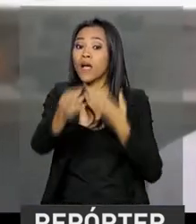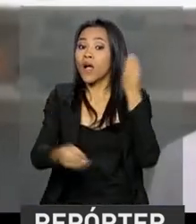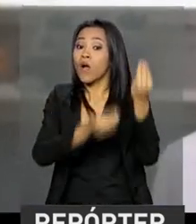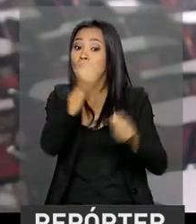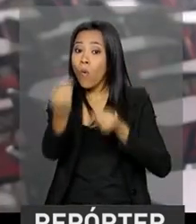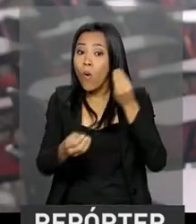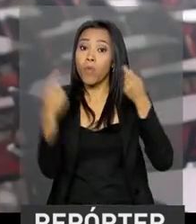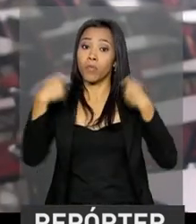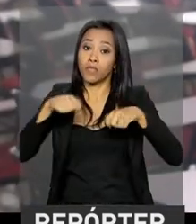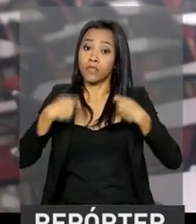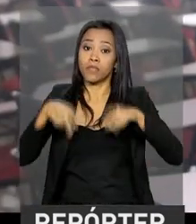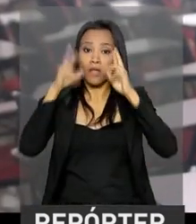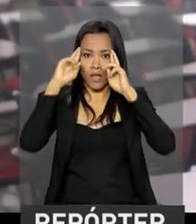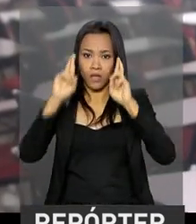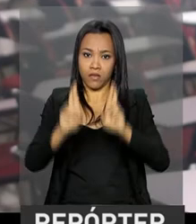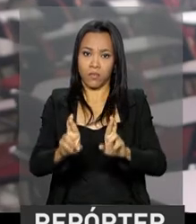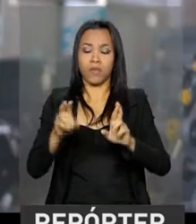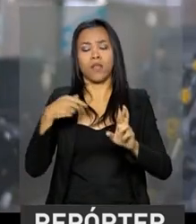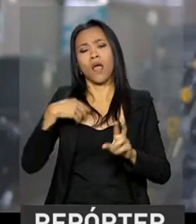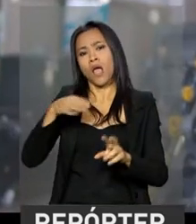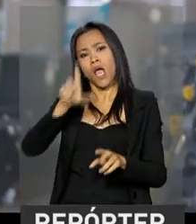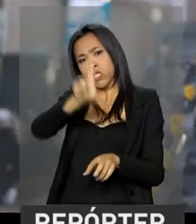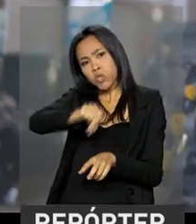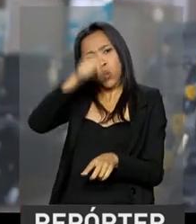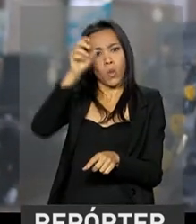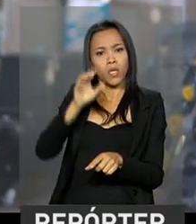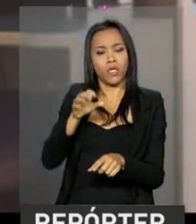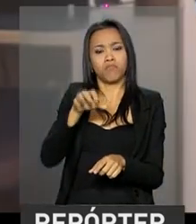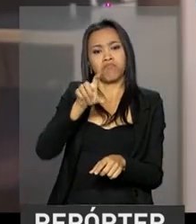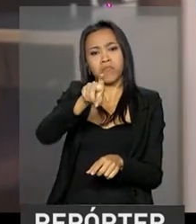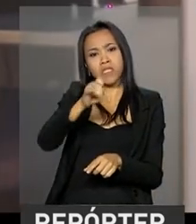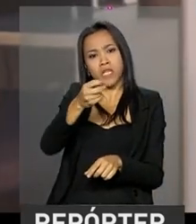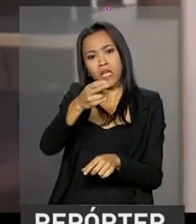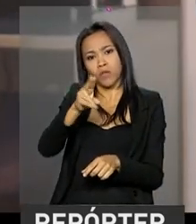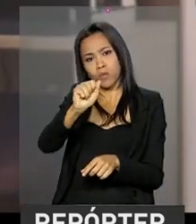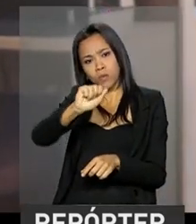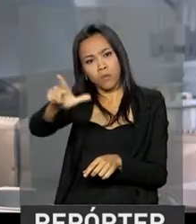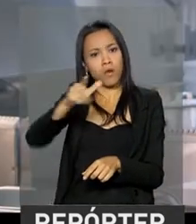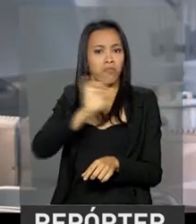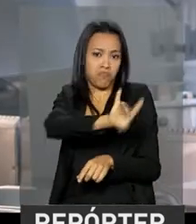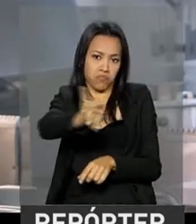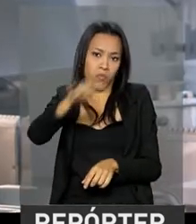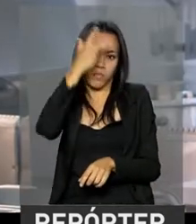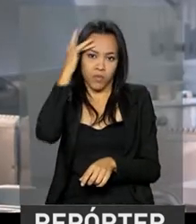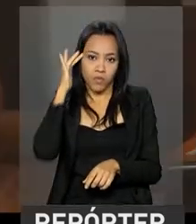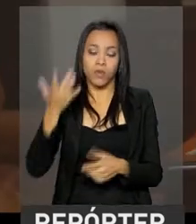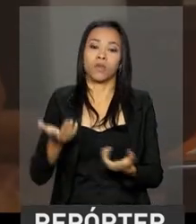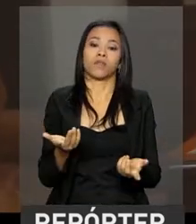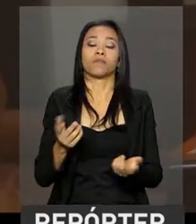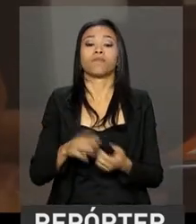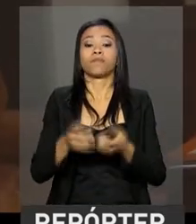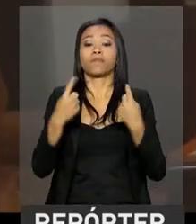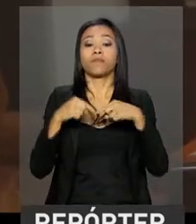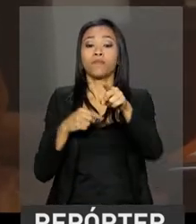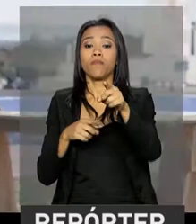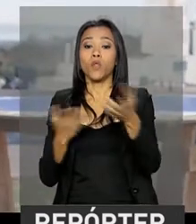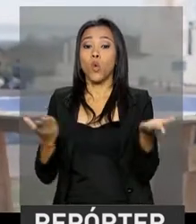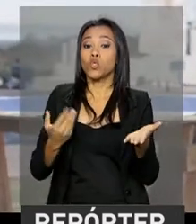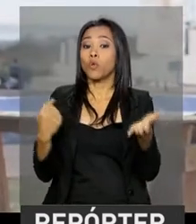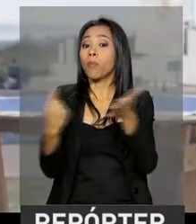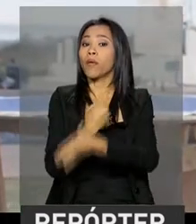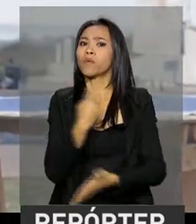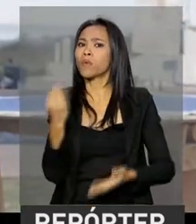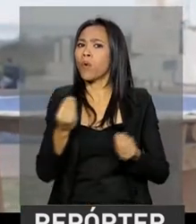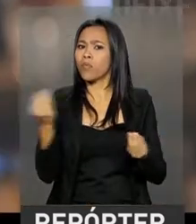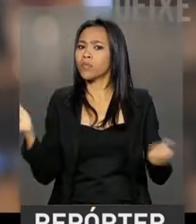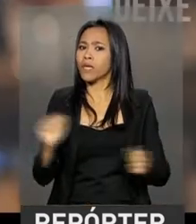que deve ser encarada a orientação sexual e a identidade de gênero. Hoje eu me pergunto, como é que as pessoas não enxergam uma coisa